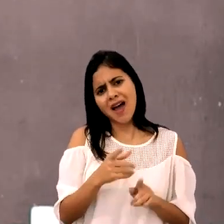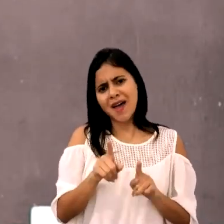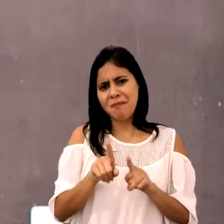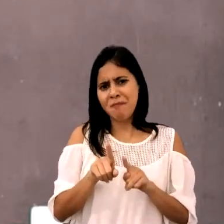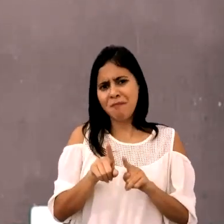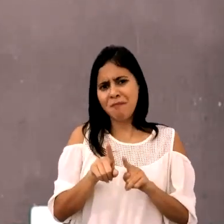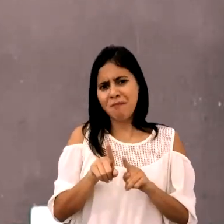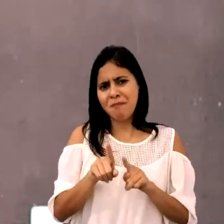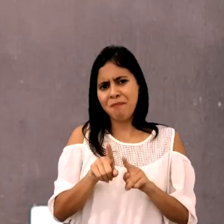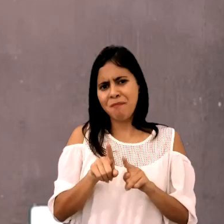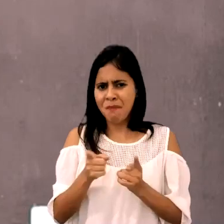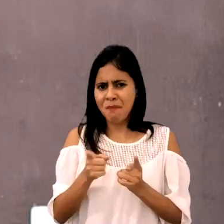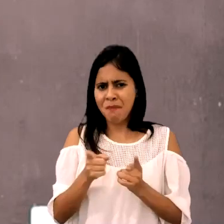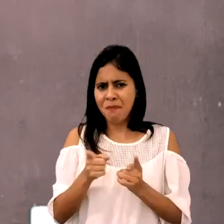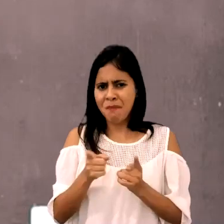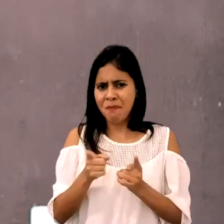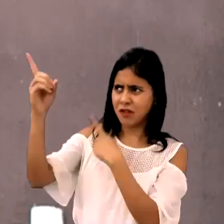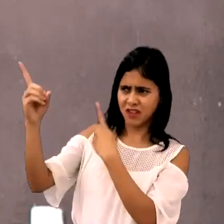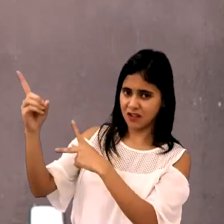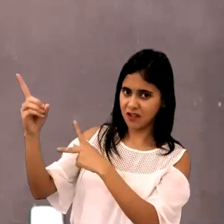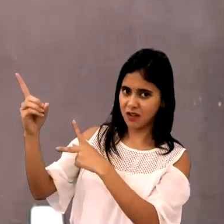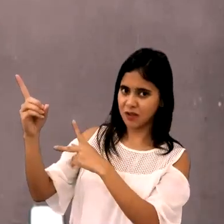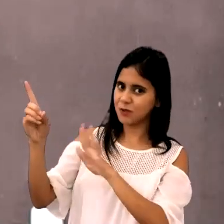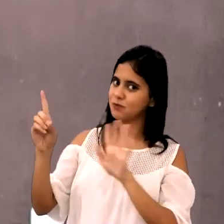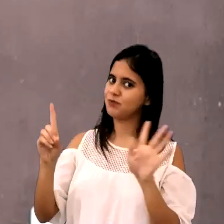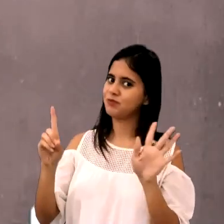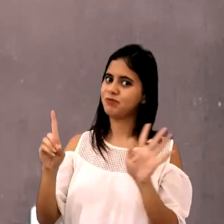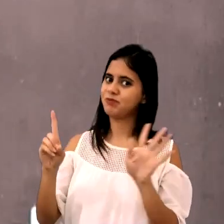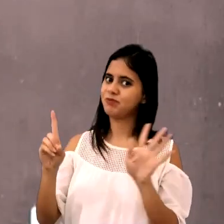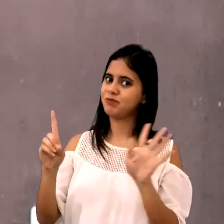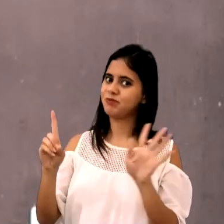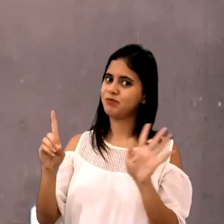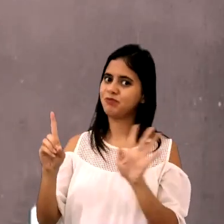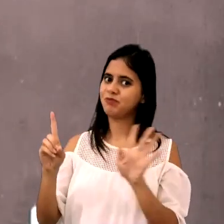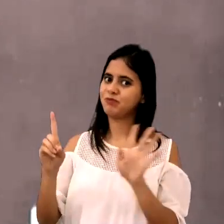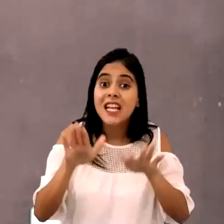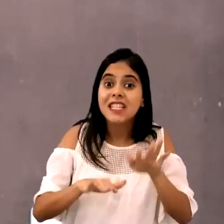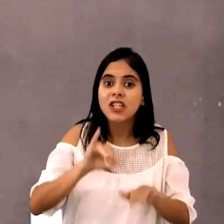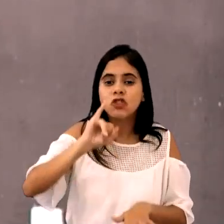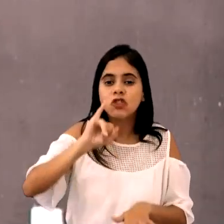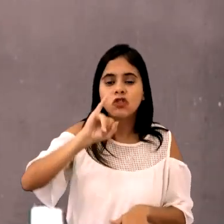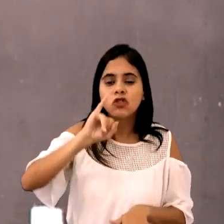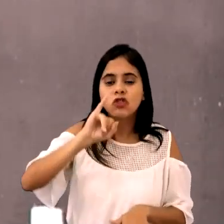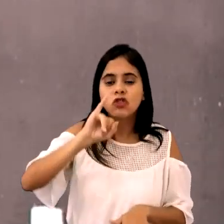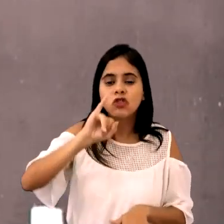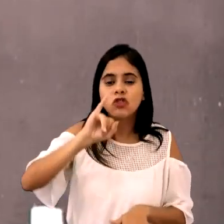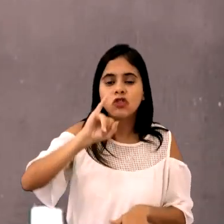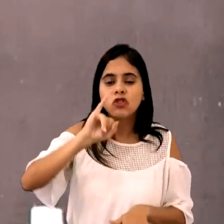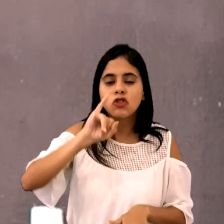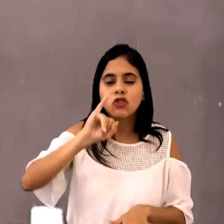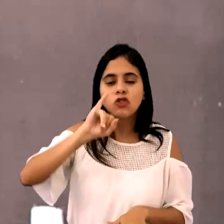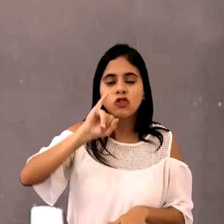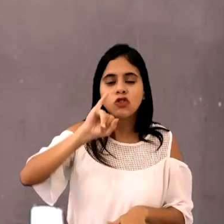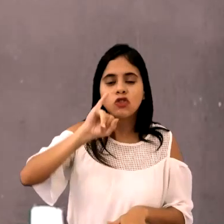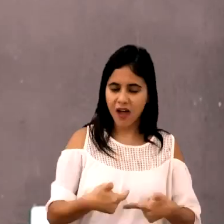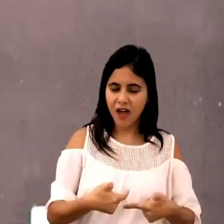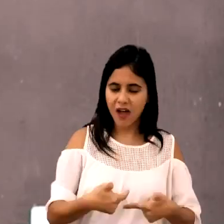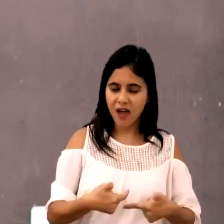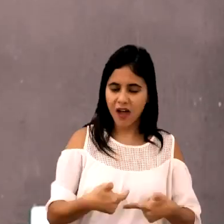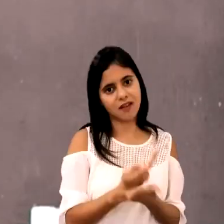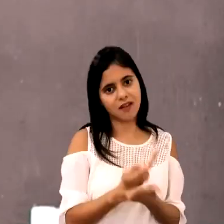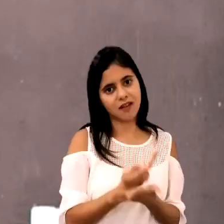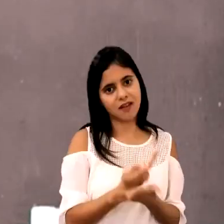você está agradando a Deus. Porque às vezes a forma como você está fazendo, ou a leitura que você tem, está completamente errada.